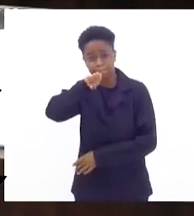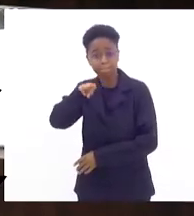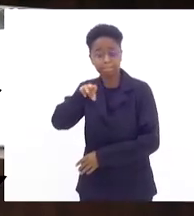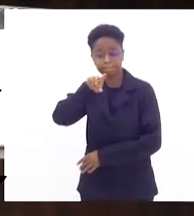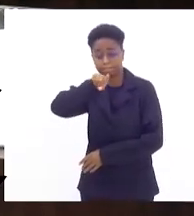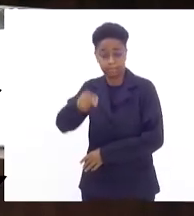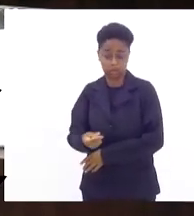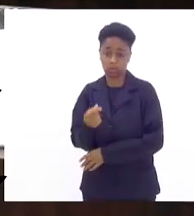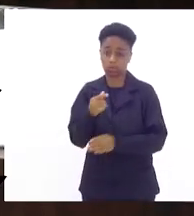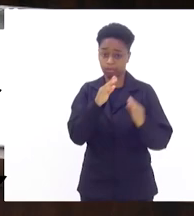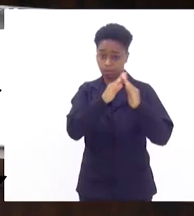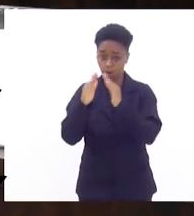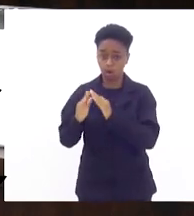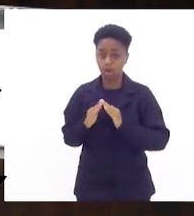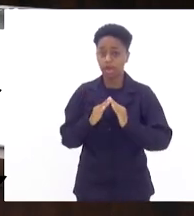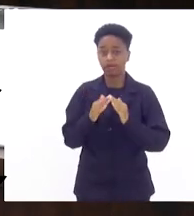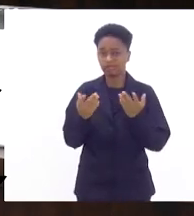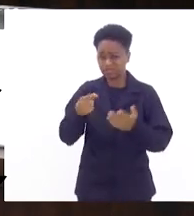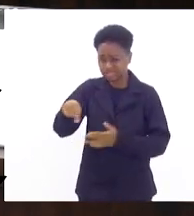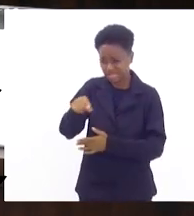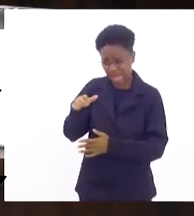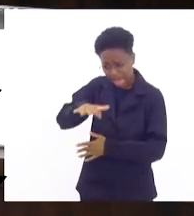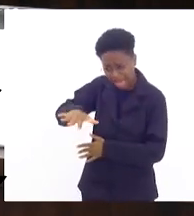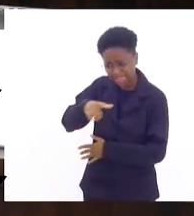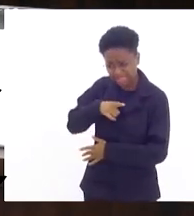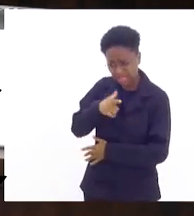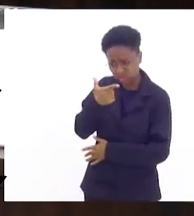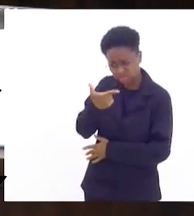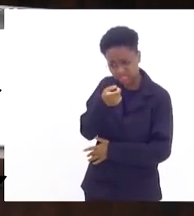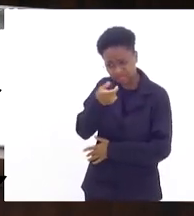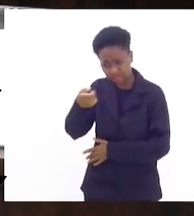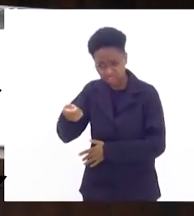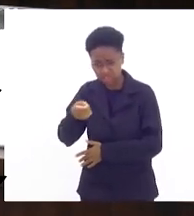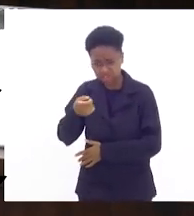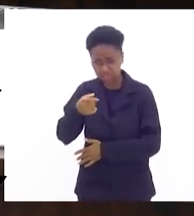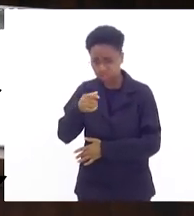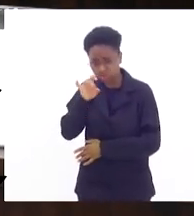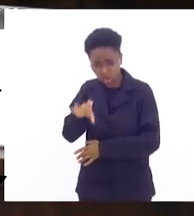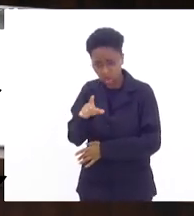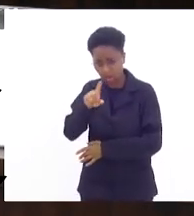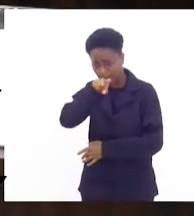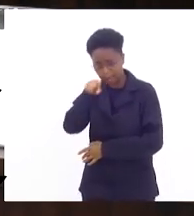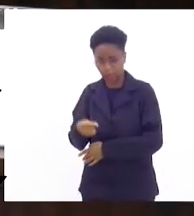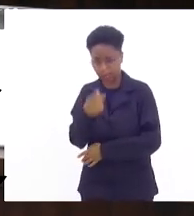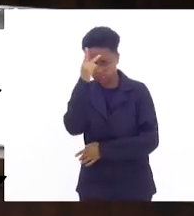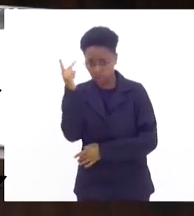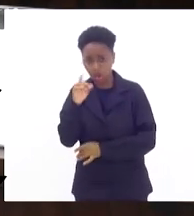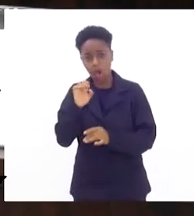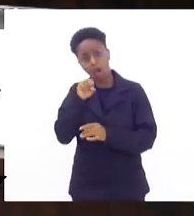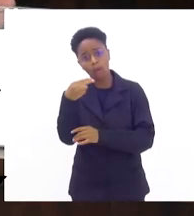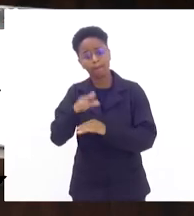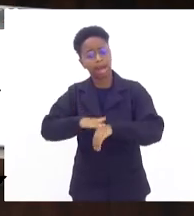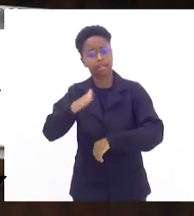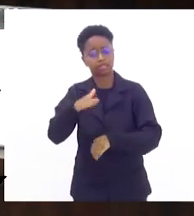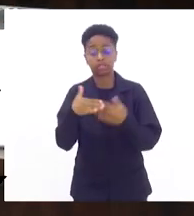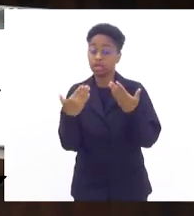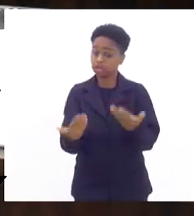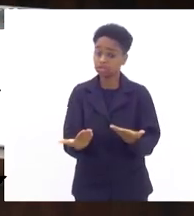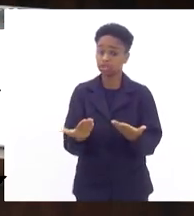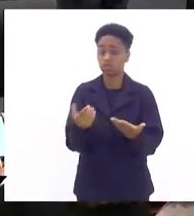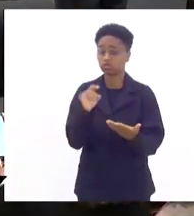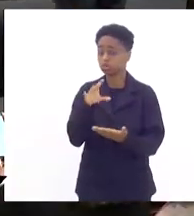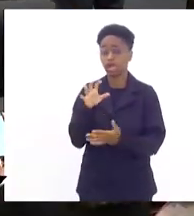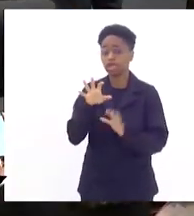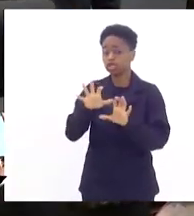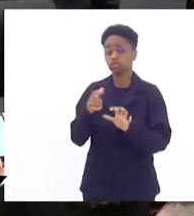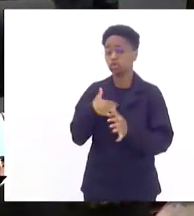que você citou toda, com esses bairros todos, tem só 220 mil habitantes? Ou tem mais de 1 milhão de habitantes? Então, é só isso que eu queria,